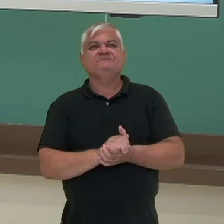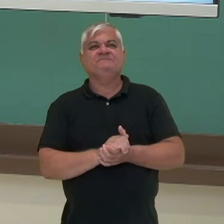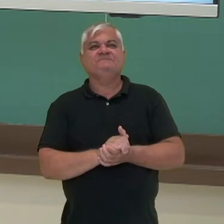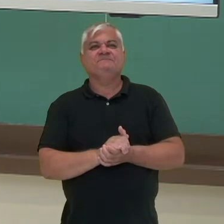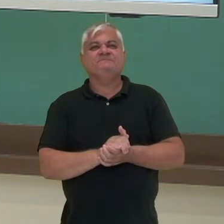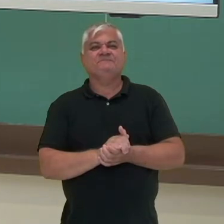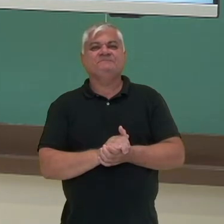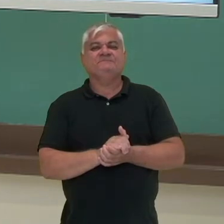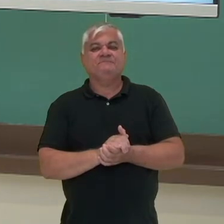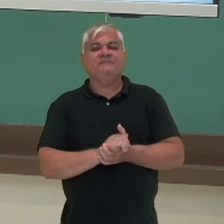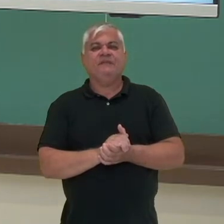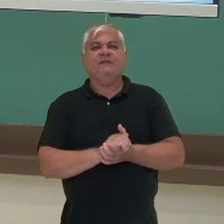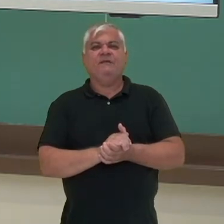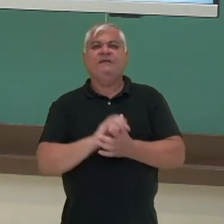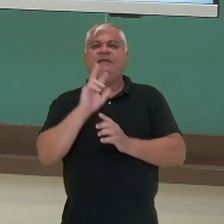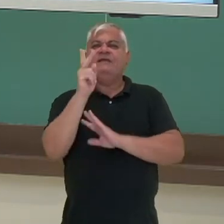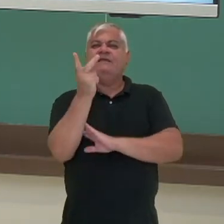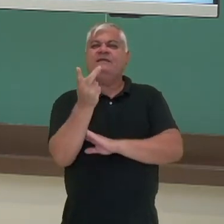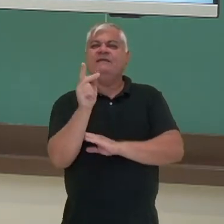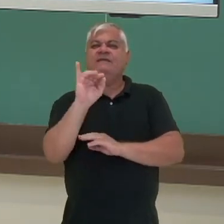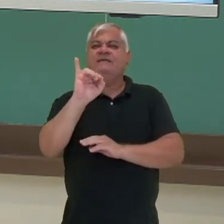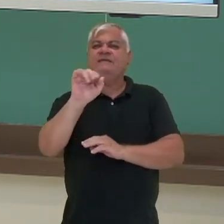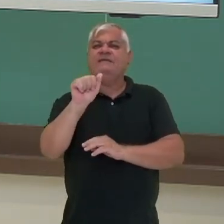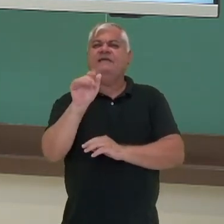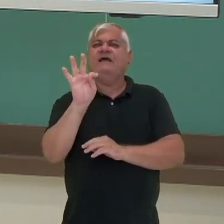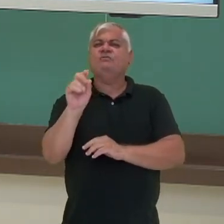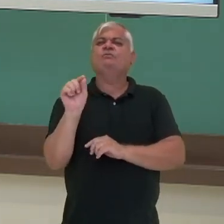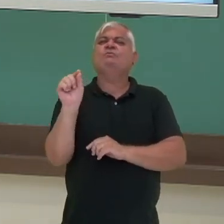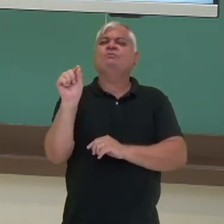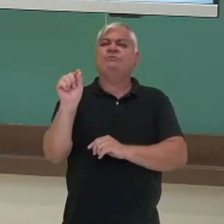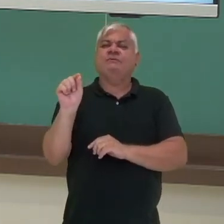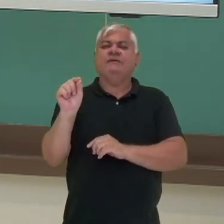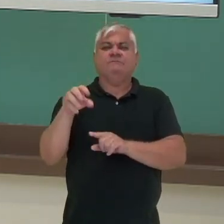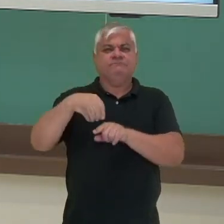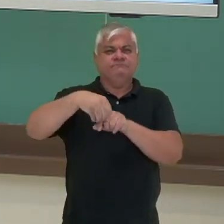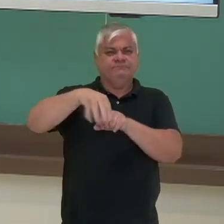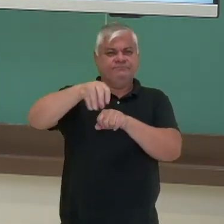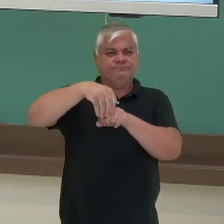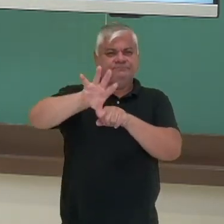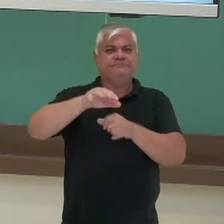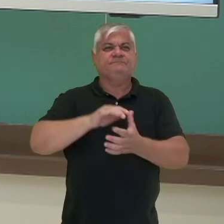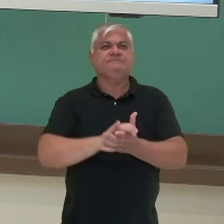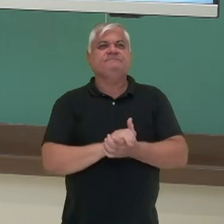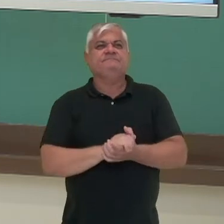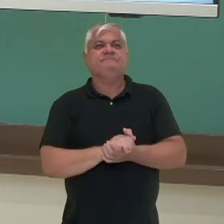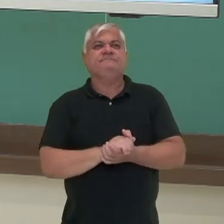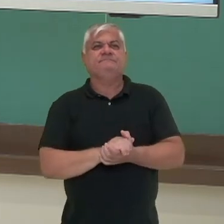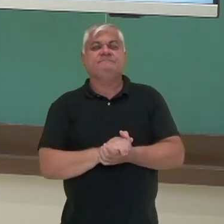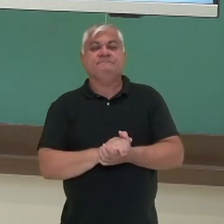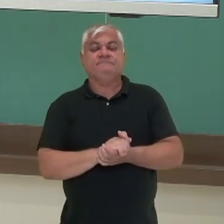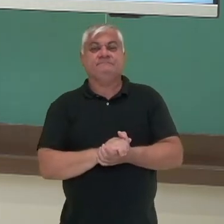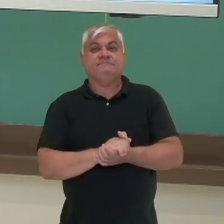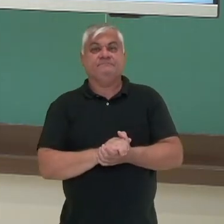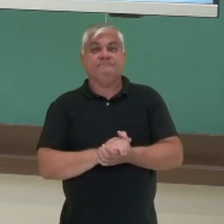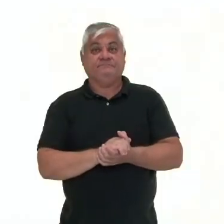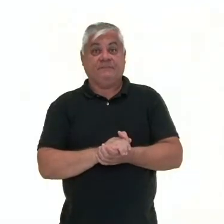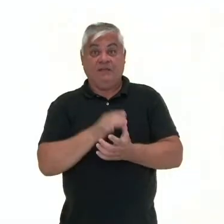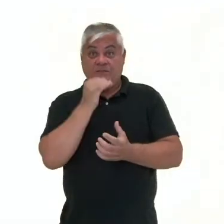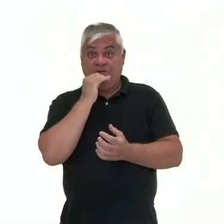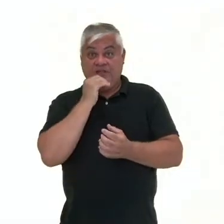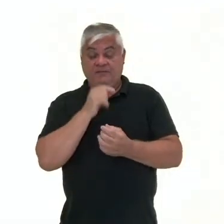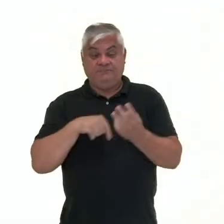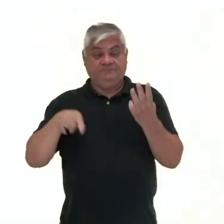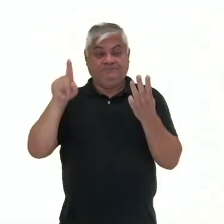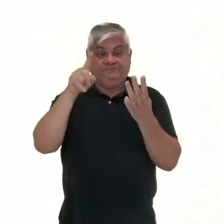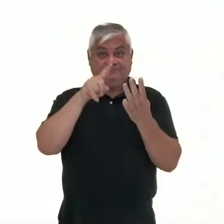Então, um pouquinho mais de informação sobre essa questão do hiato, né? Então, olha lá. Quando a segunda vogal do hiato